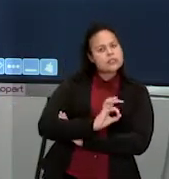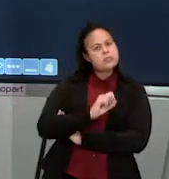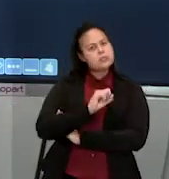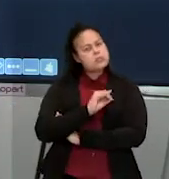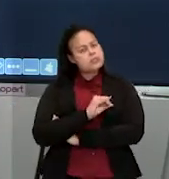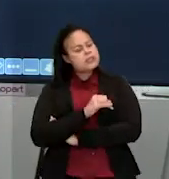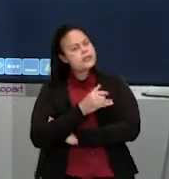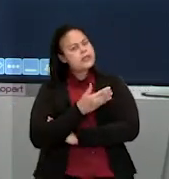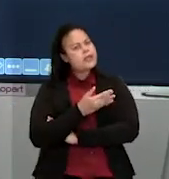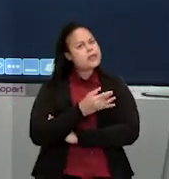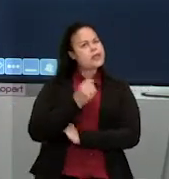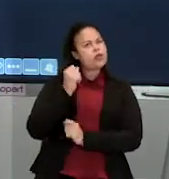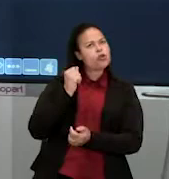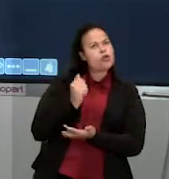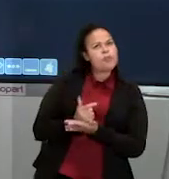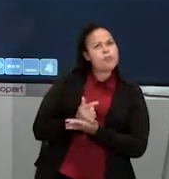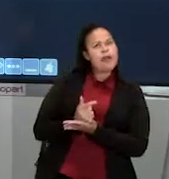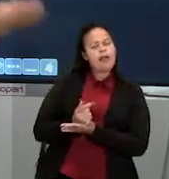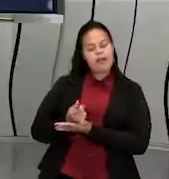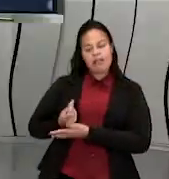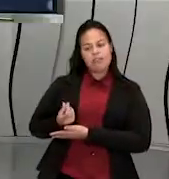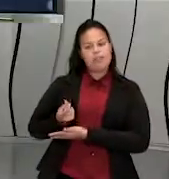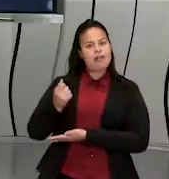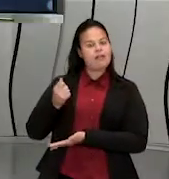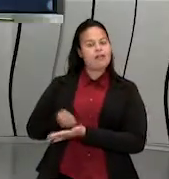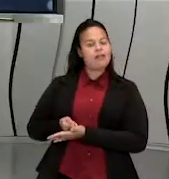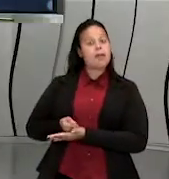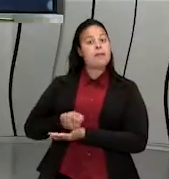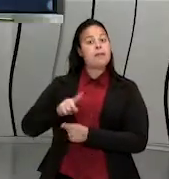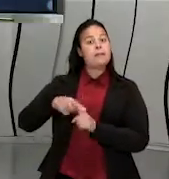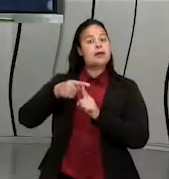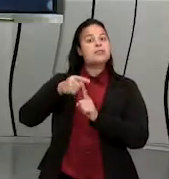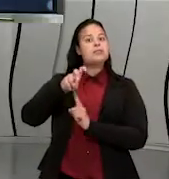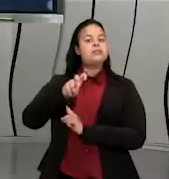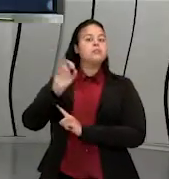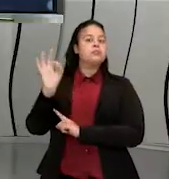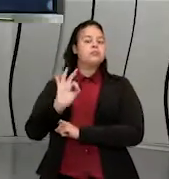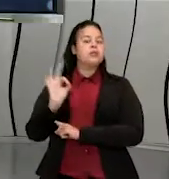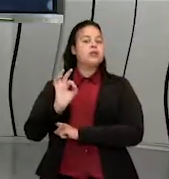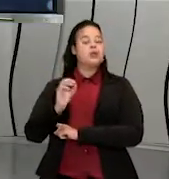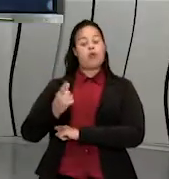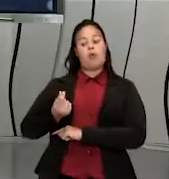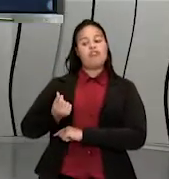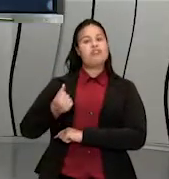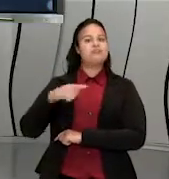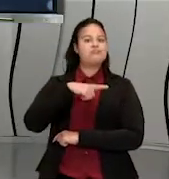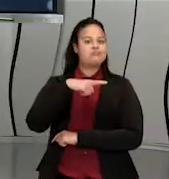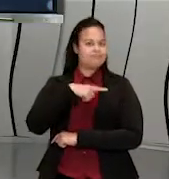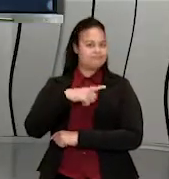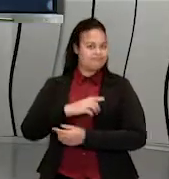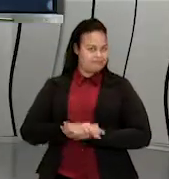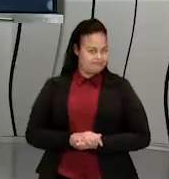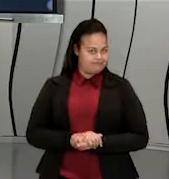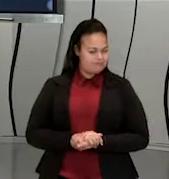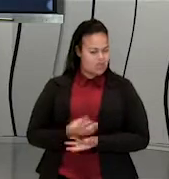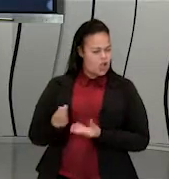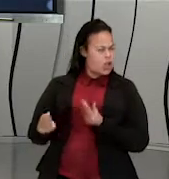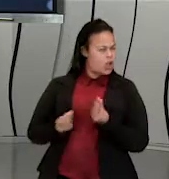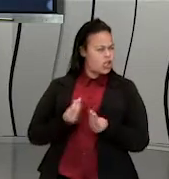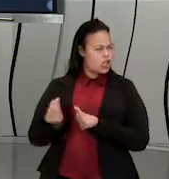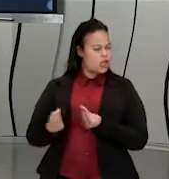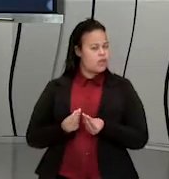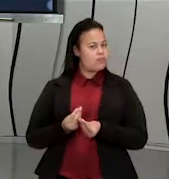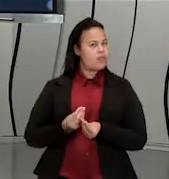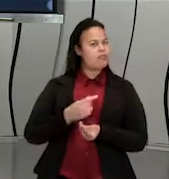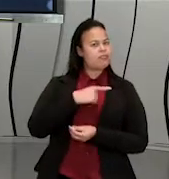você comprar à vista e mais 5% se você pagar em dinheiro. Então, como que funciona isso? Quando você tem